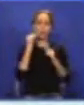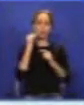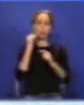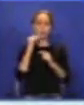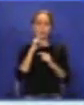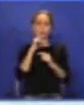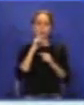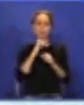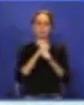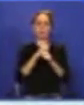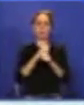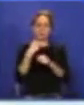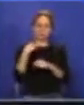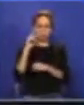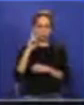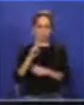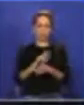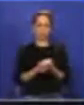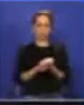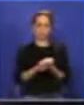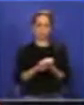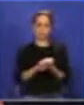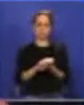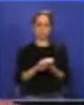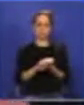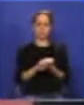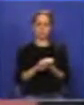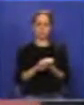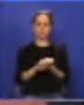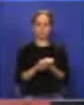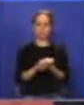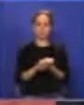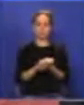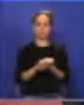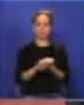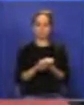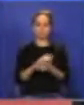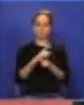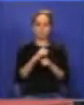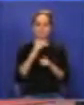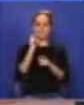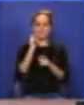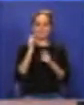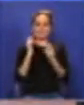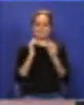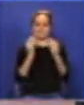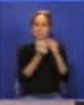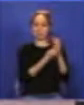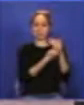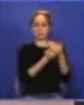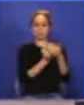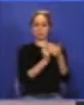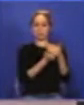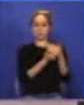isto funciona. Ora, nós vamos ver aqui no nosso plasma, porque este realmente parece ser o melhor dos dois mundos. Ou